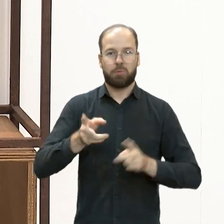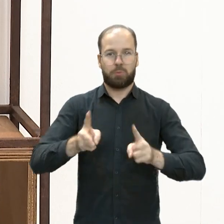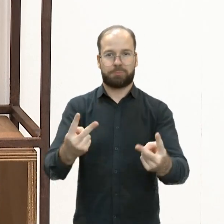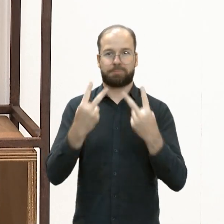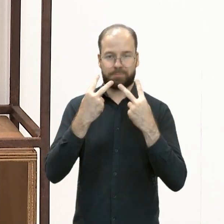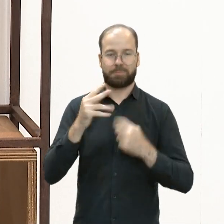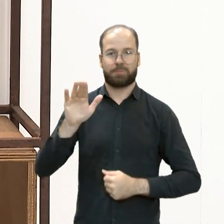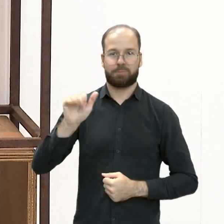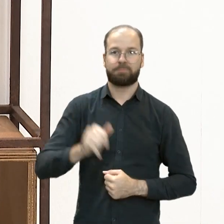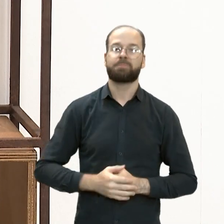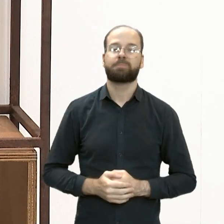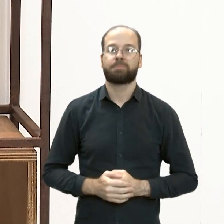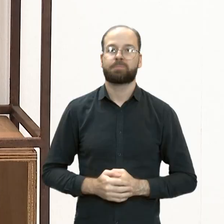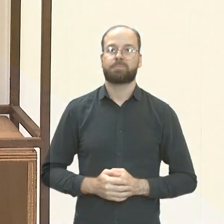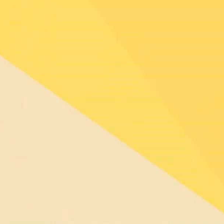não, e até já!